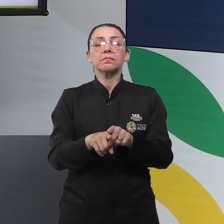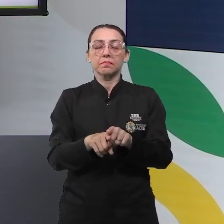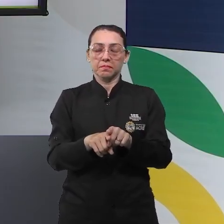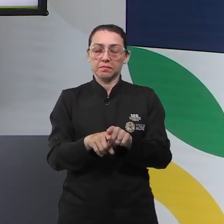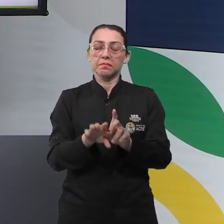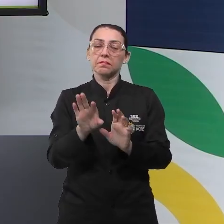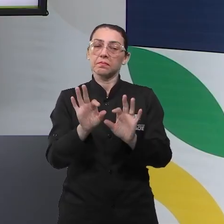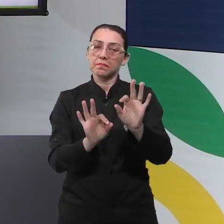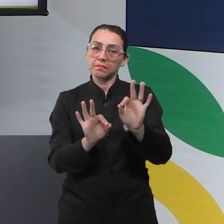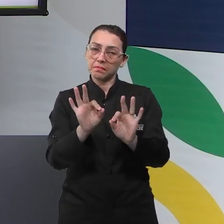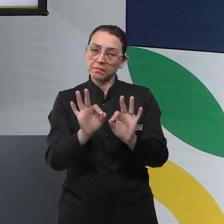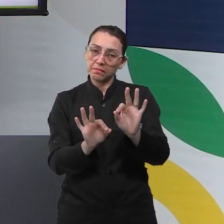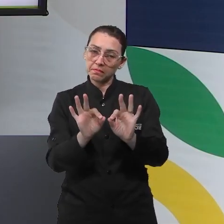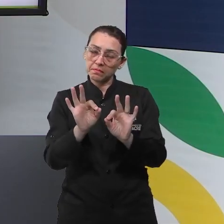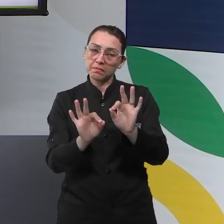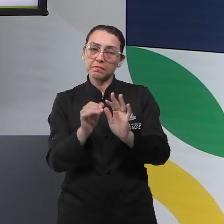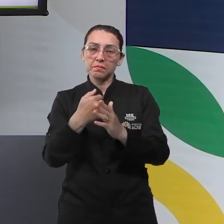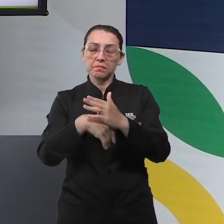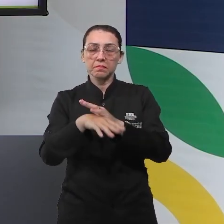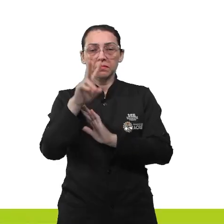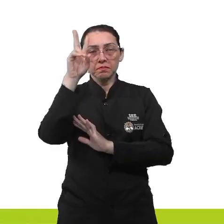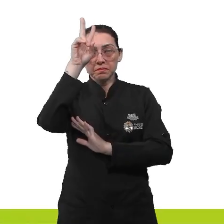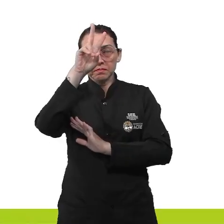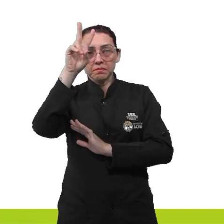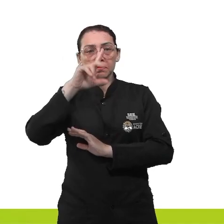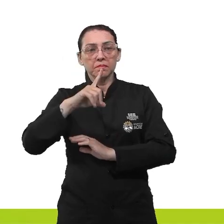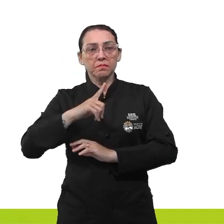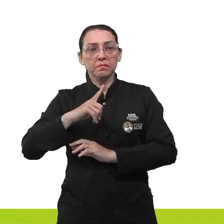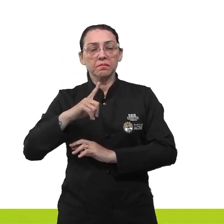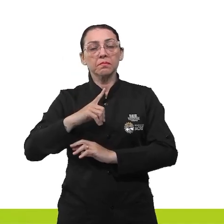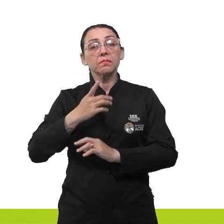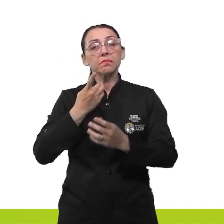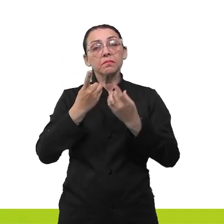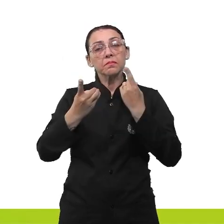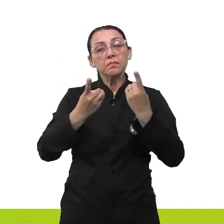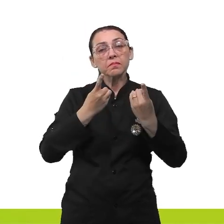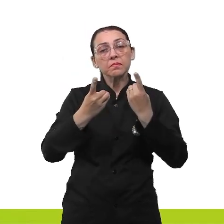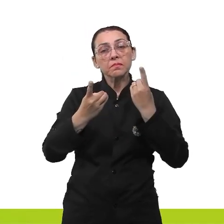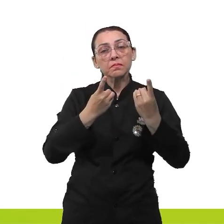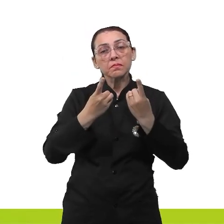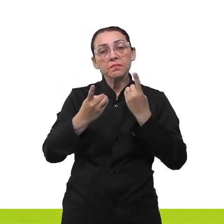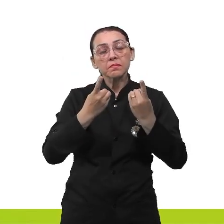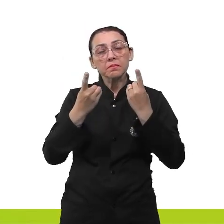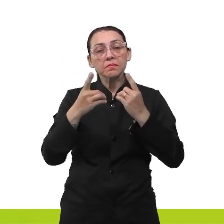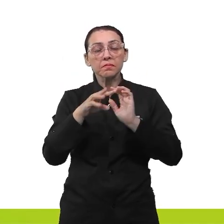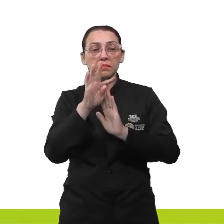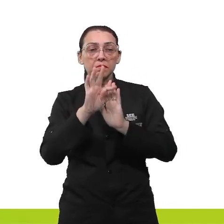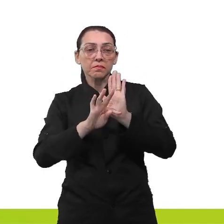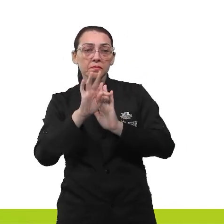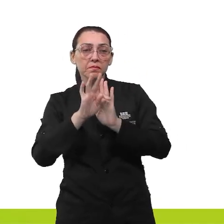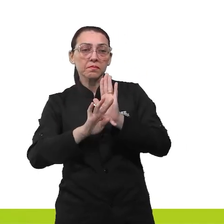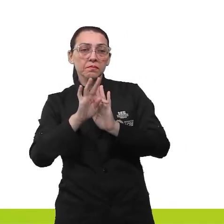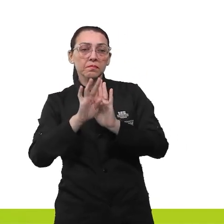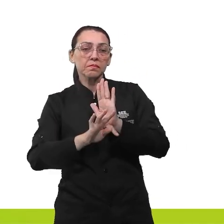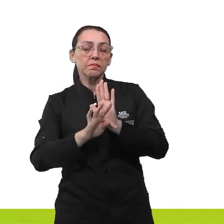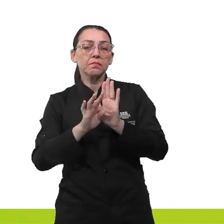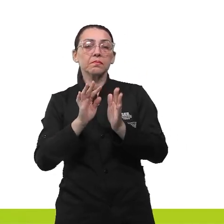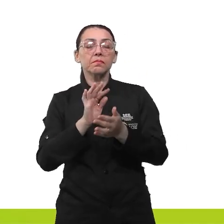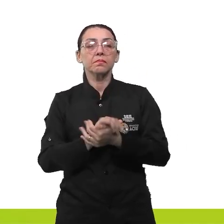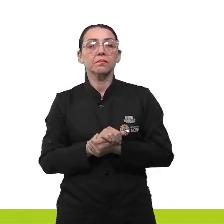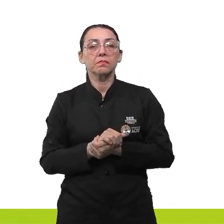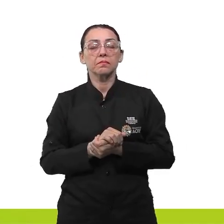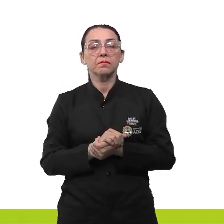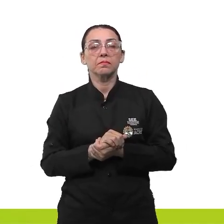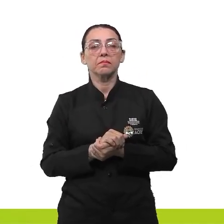constrói, narrando, entendeu? E aí nós temos os textos dialogados, e aí a gente chama